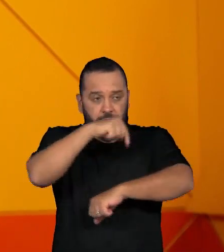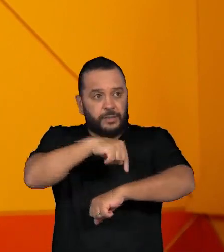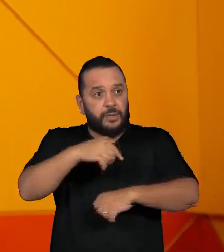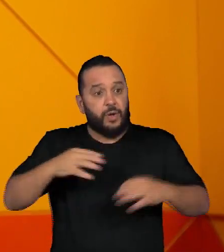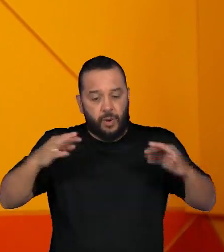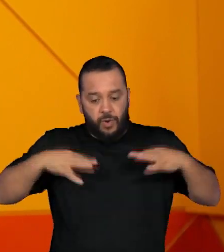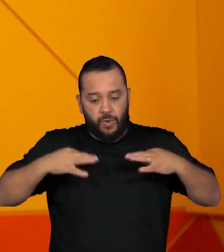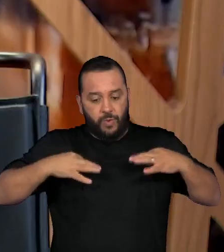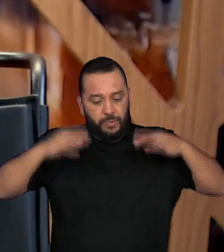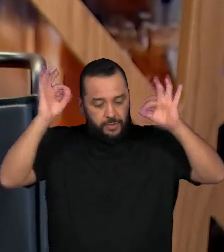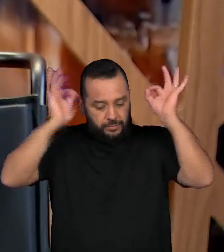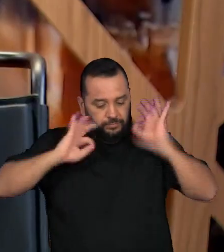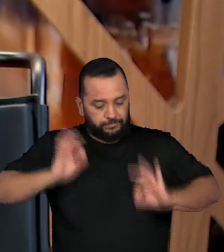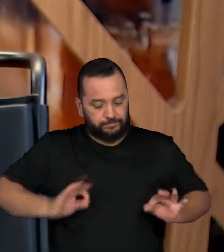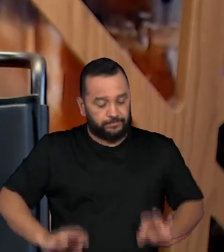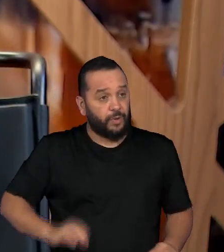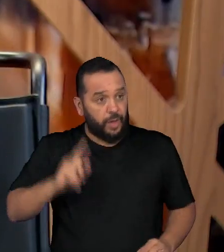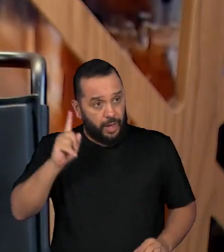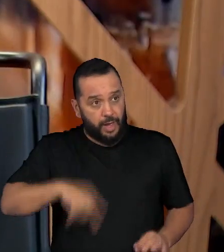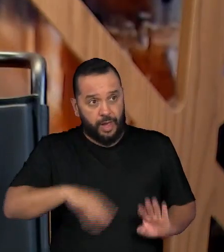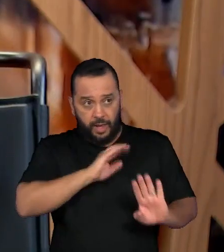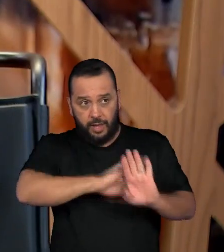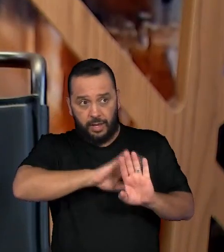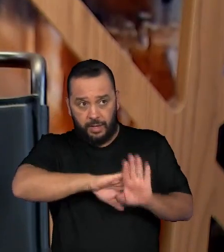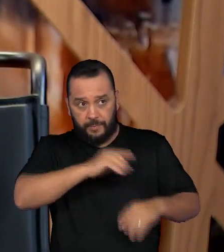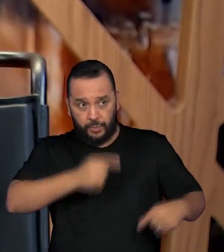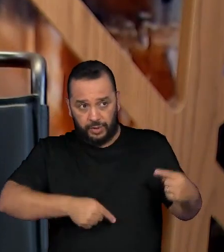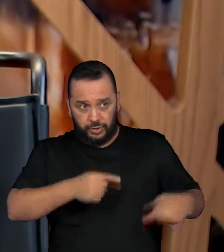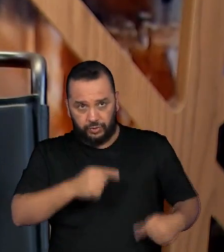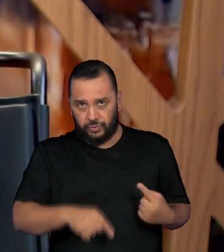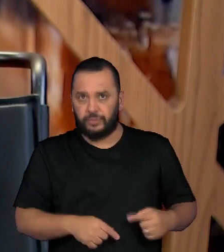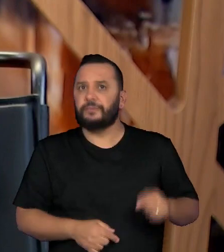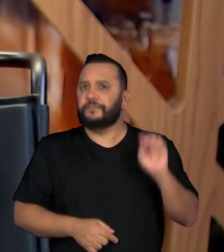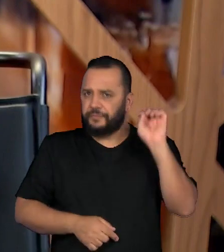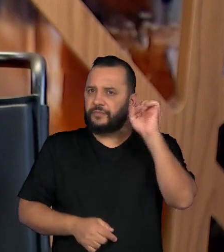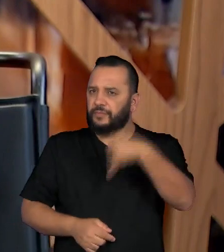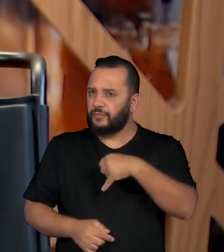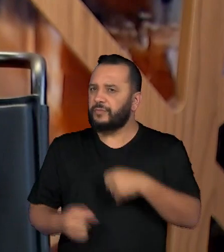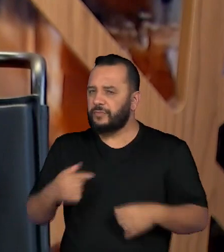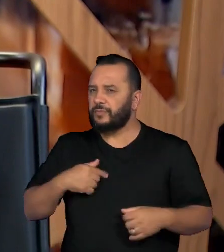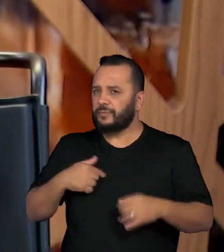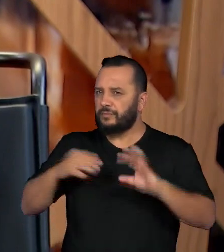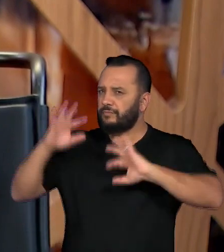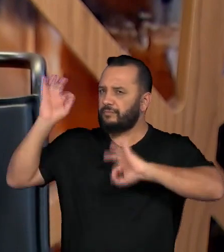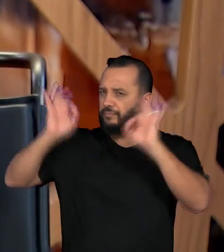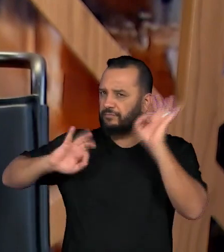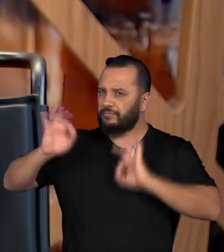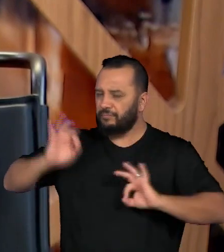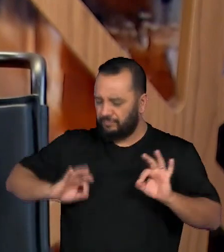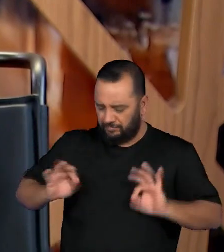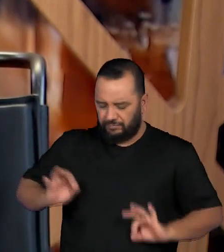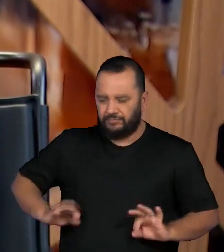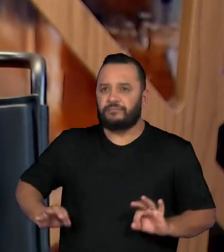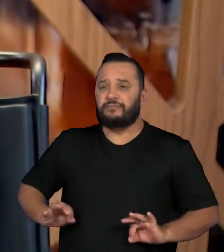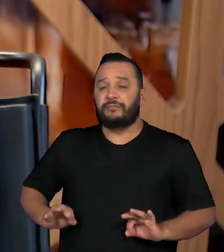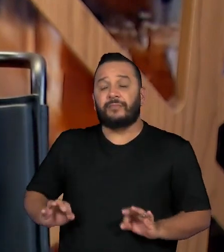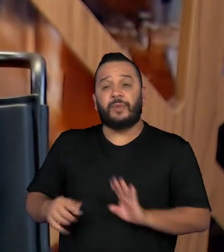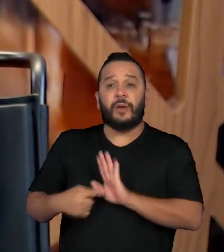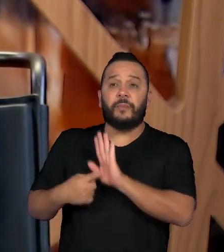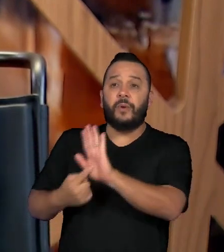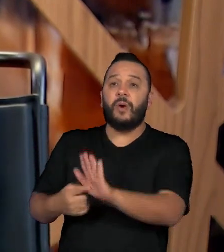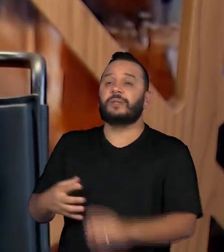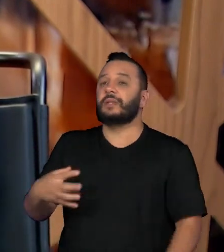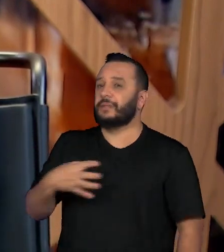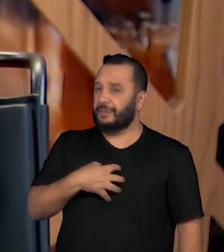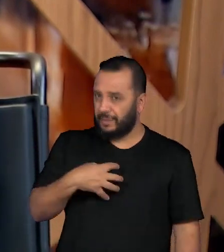ato político? Com certeza. Com certeza é através do nosso vestir que a gente mostra o que a gente